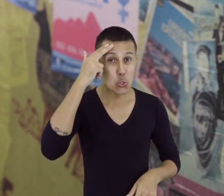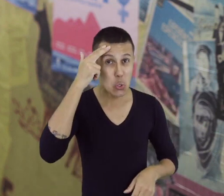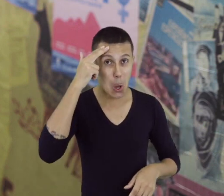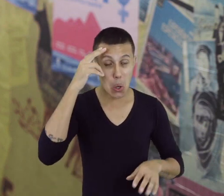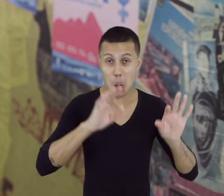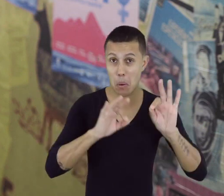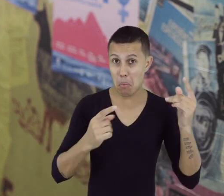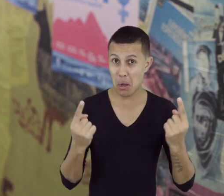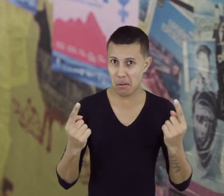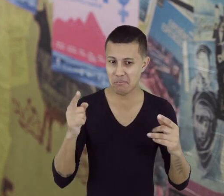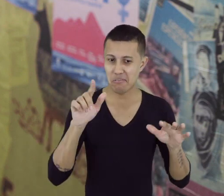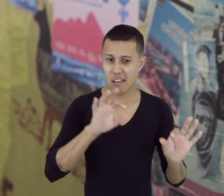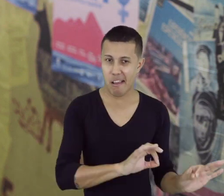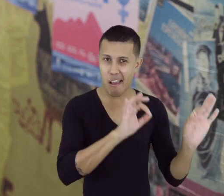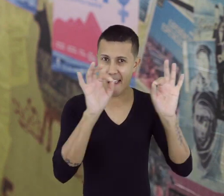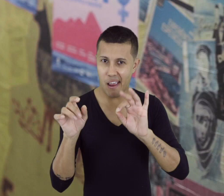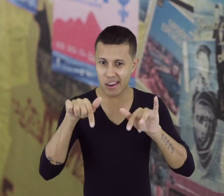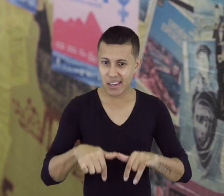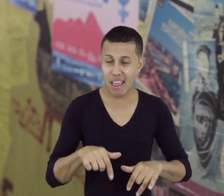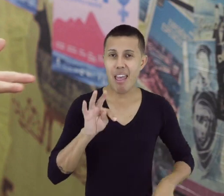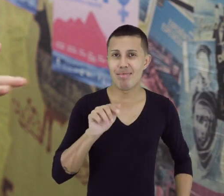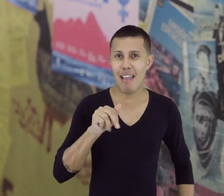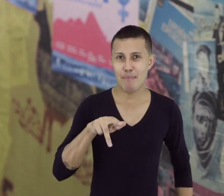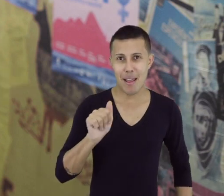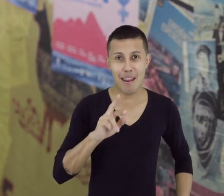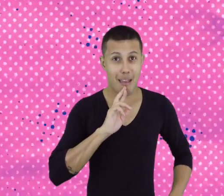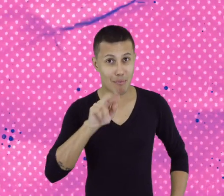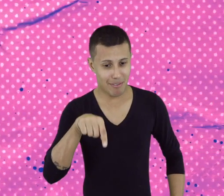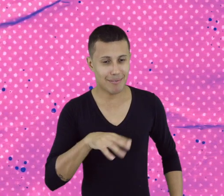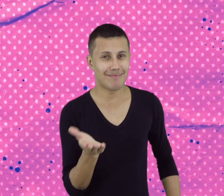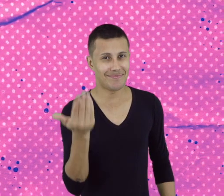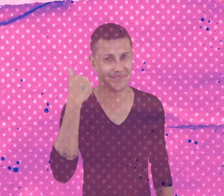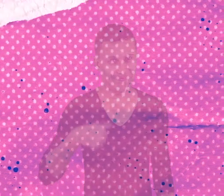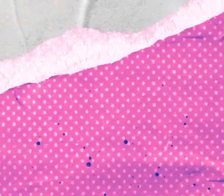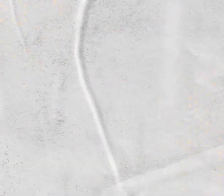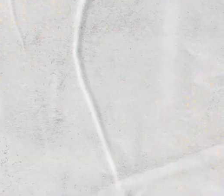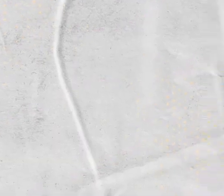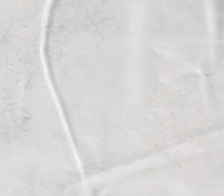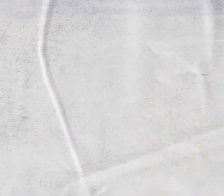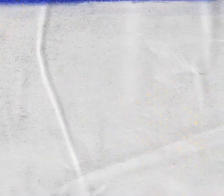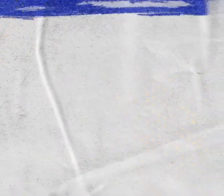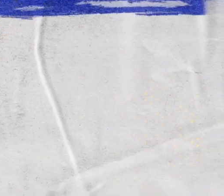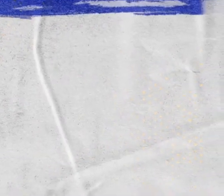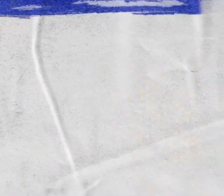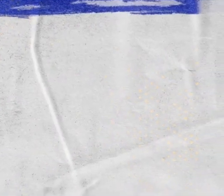sonho e plano? Dá só uma olhada no que a Tamara poeticamente respondeu pra gente.